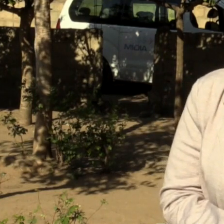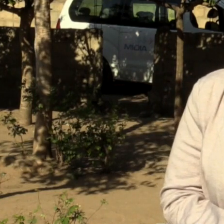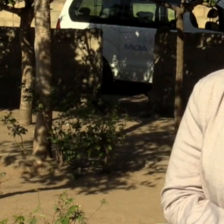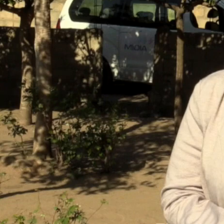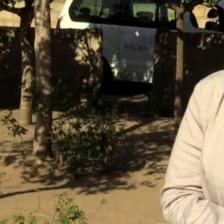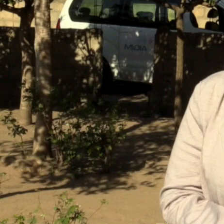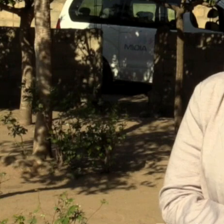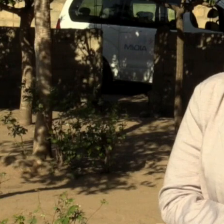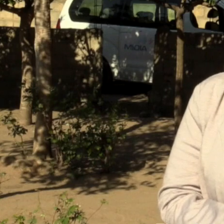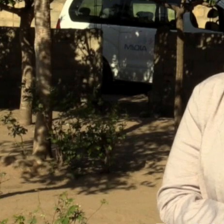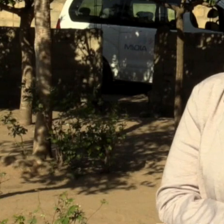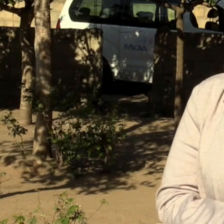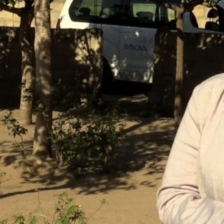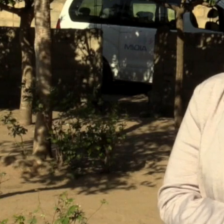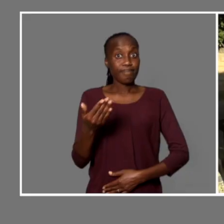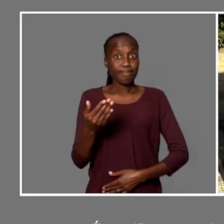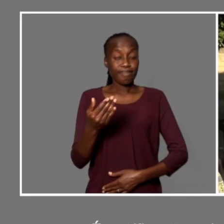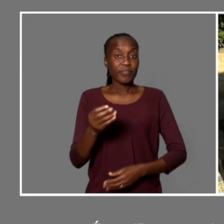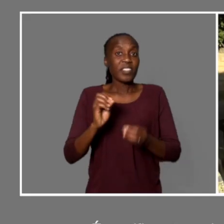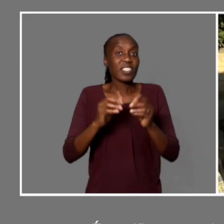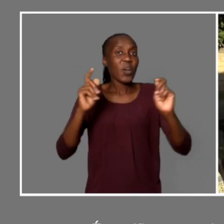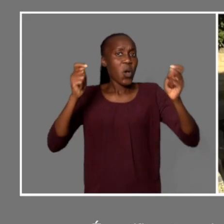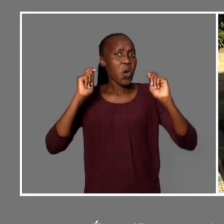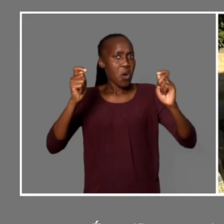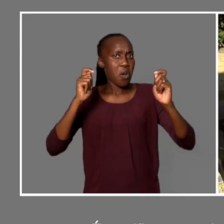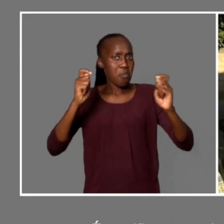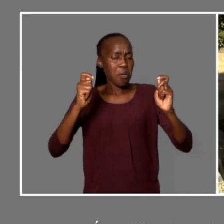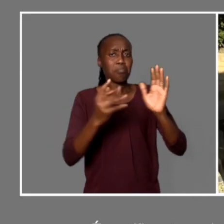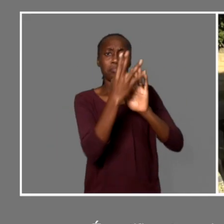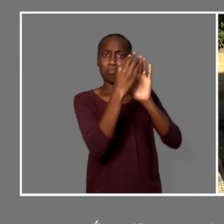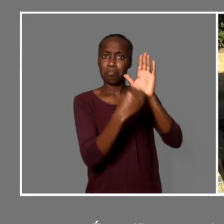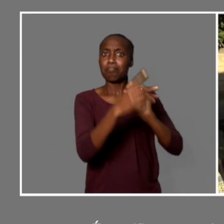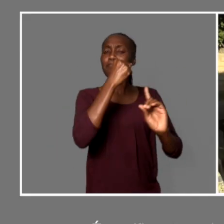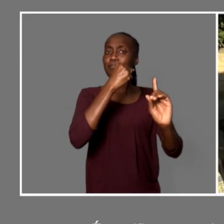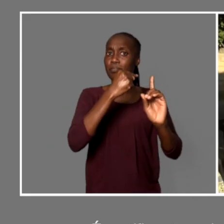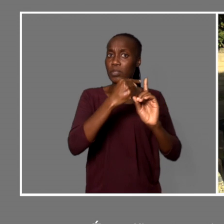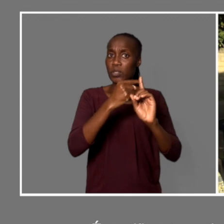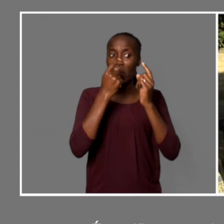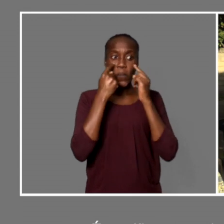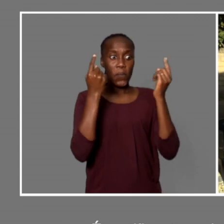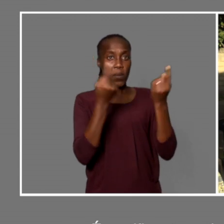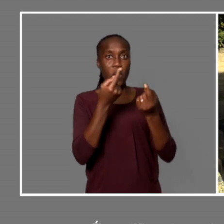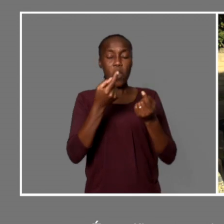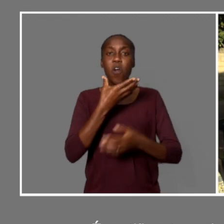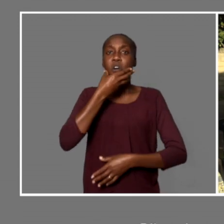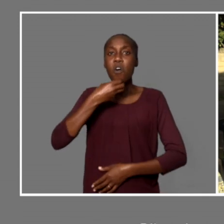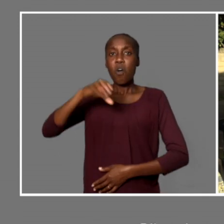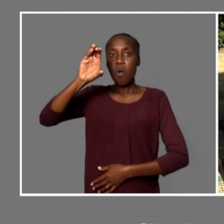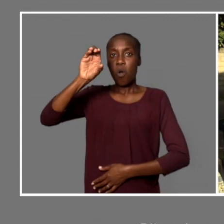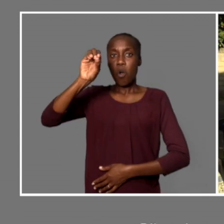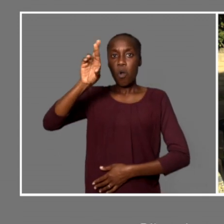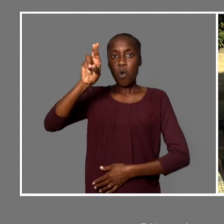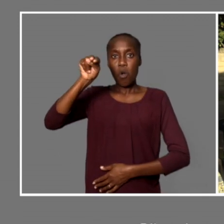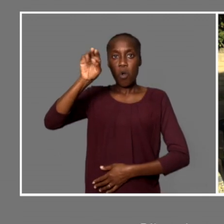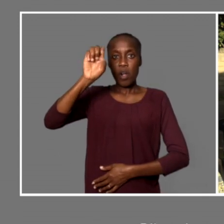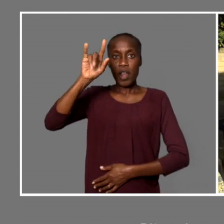para ver esta criança com deficiência. É gratificante poder terminar as campanhas com sucesso. Então, olhando para o